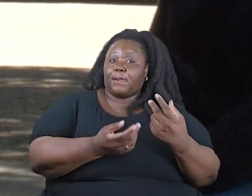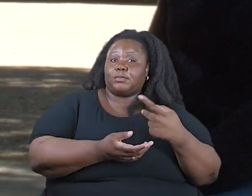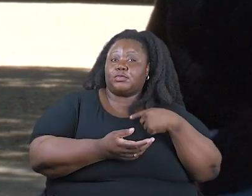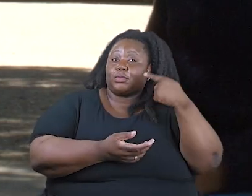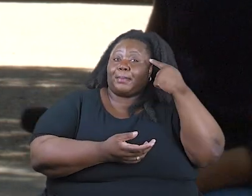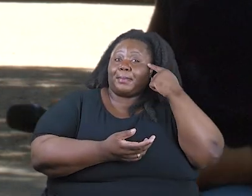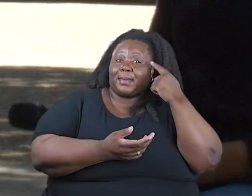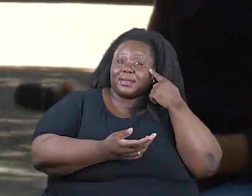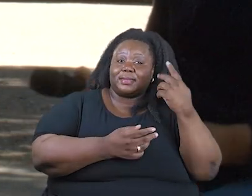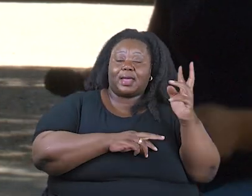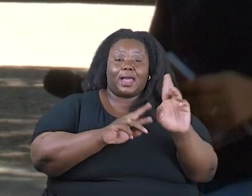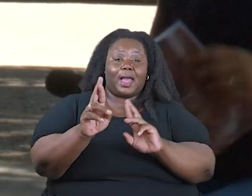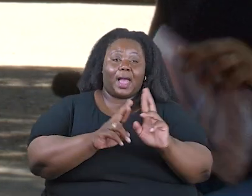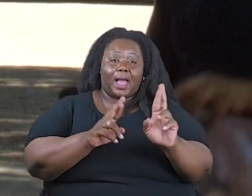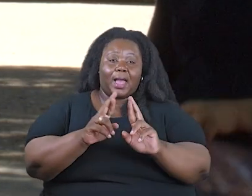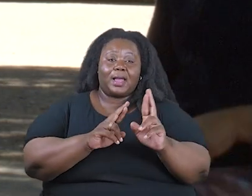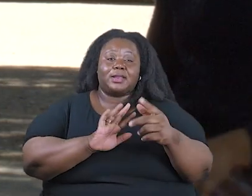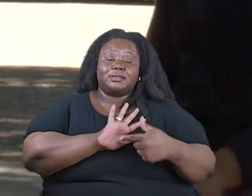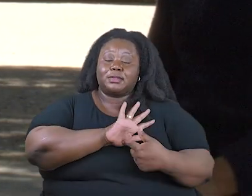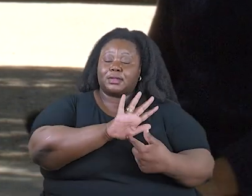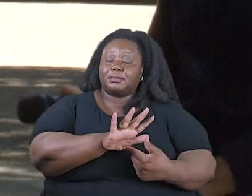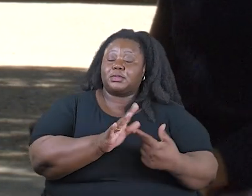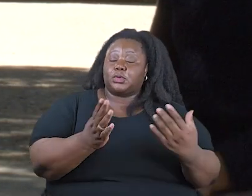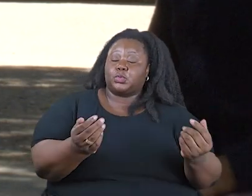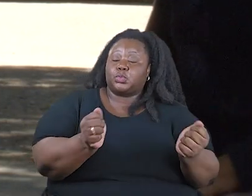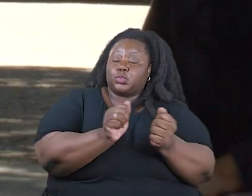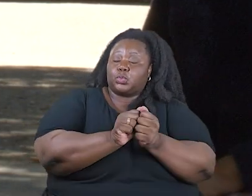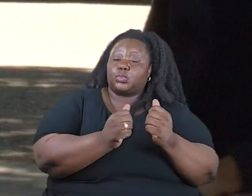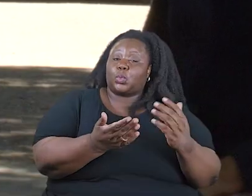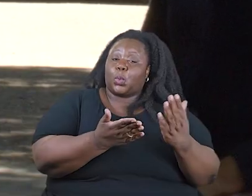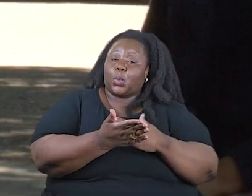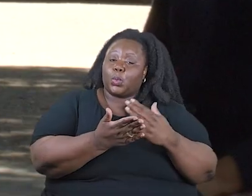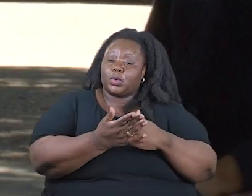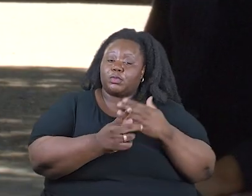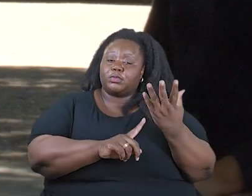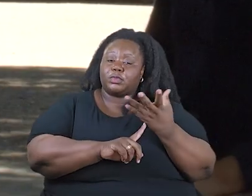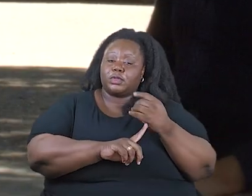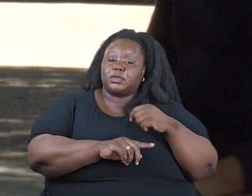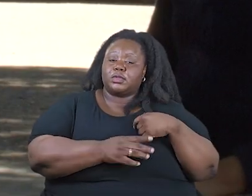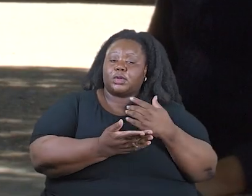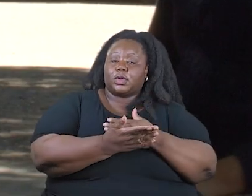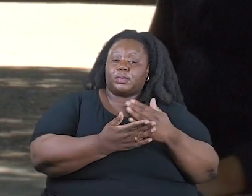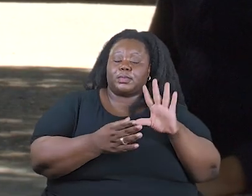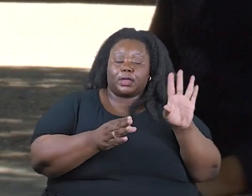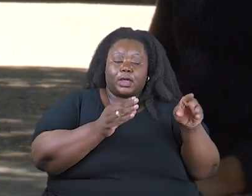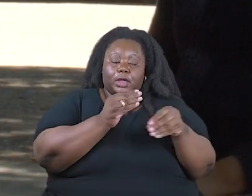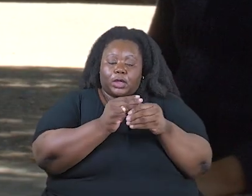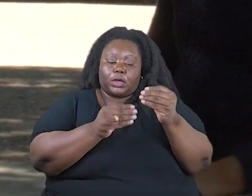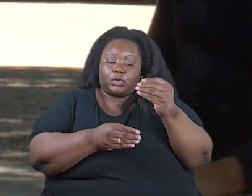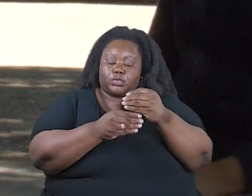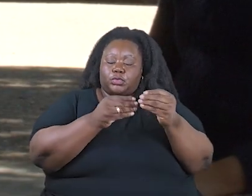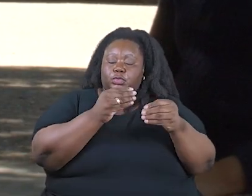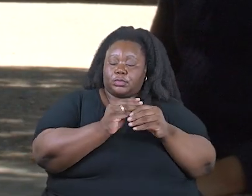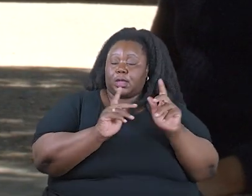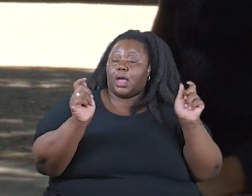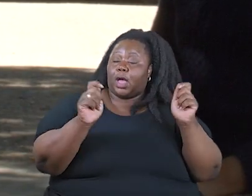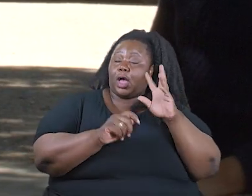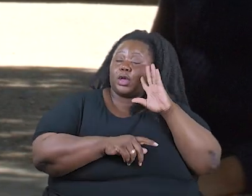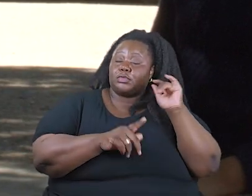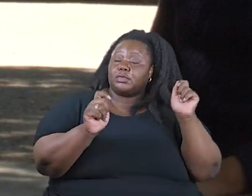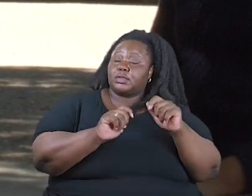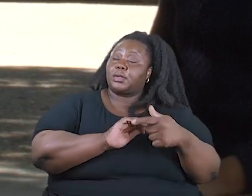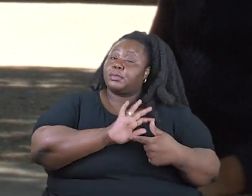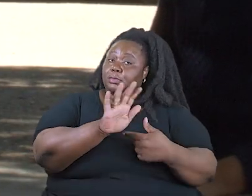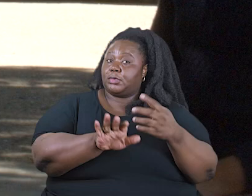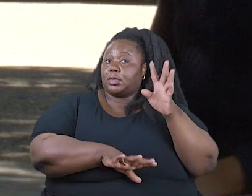de se pensar essa relação da performance com o livro de artista. E eu comecei a juntar material e falei assim, acho que dava uma